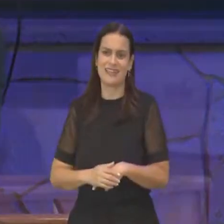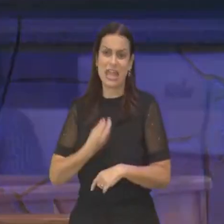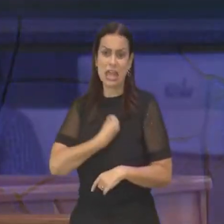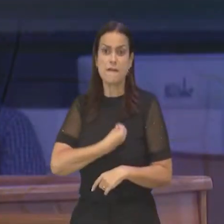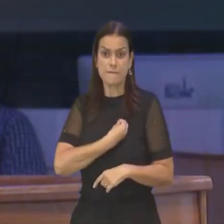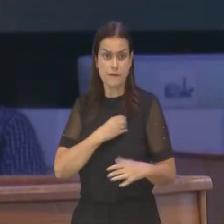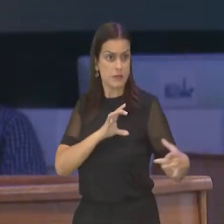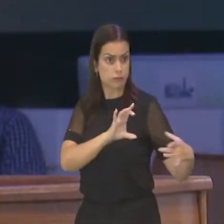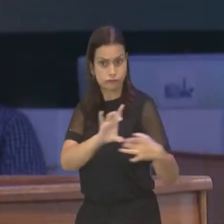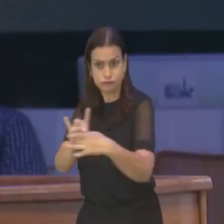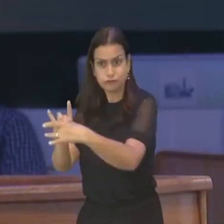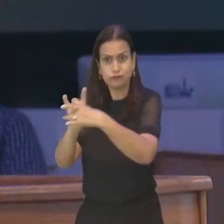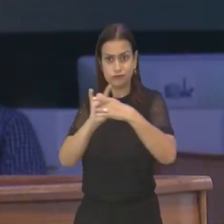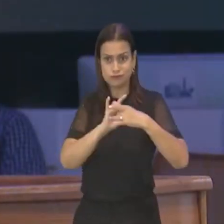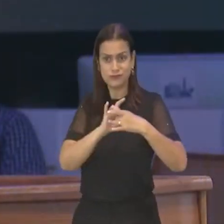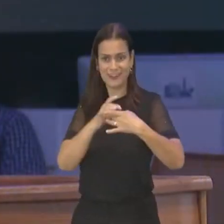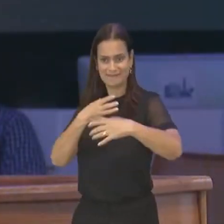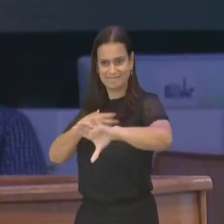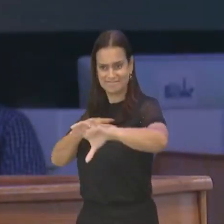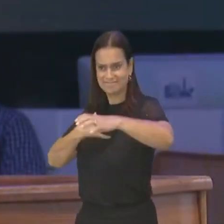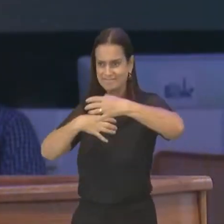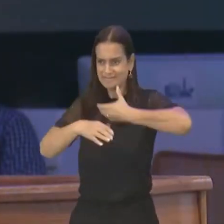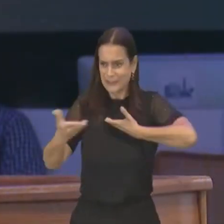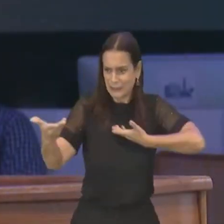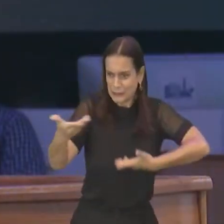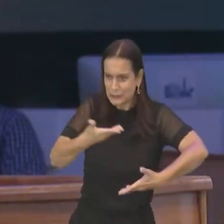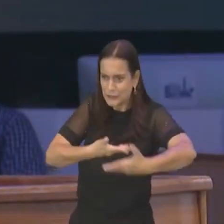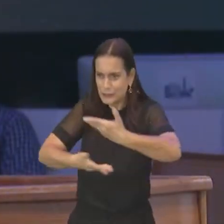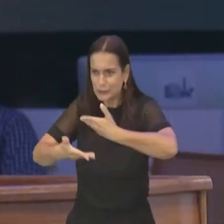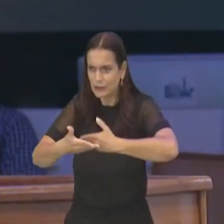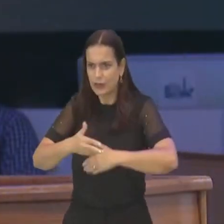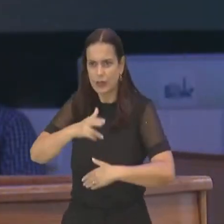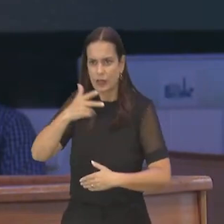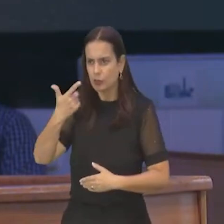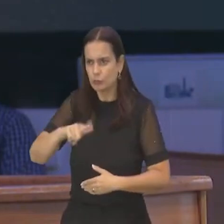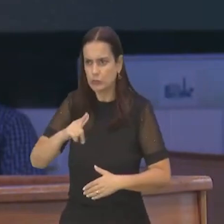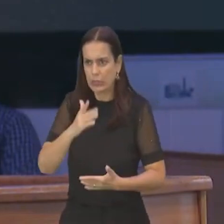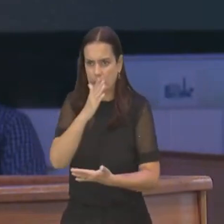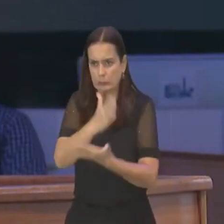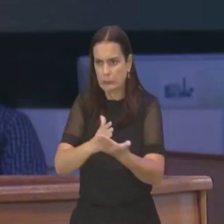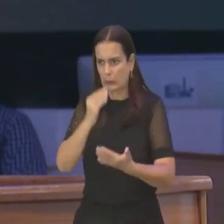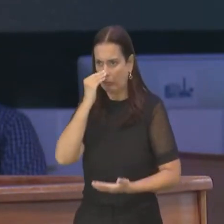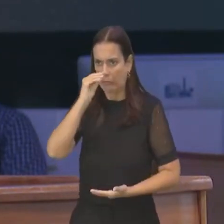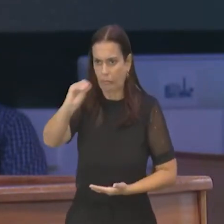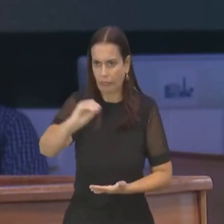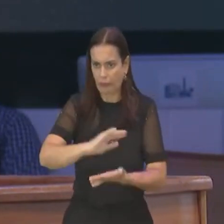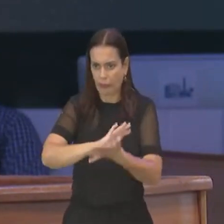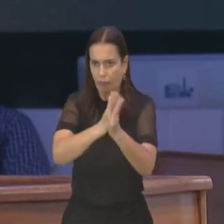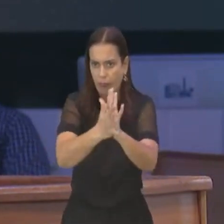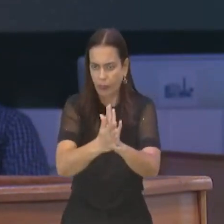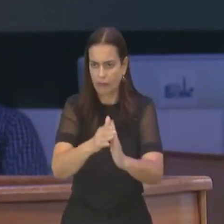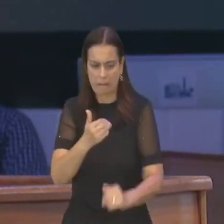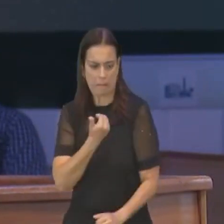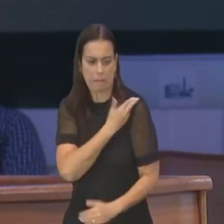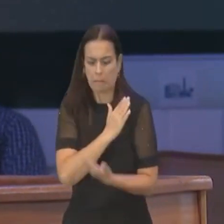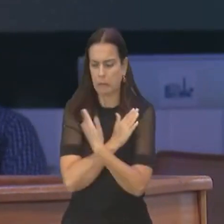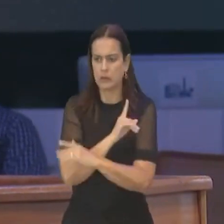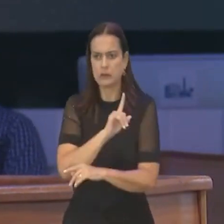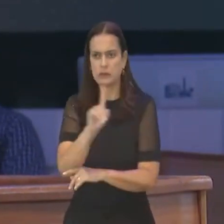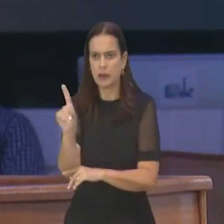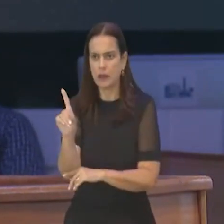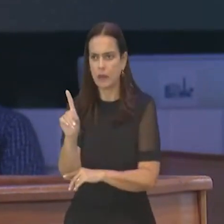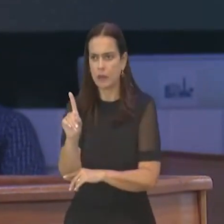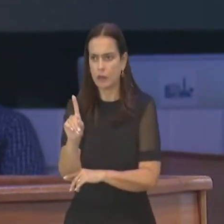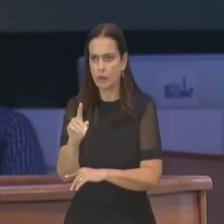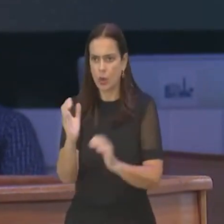em comunhão uns com os outros, quando não há divisão, quando não há partidarismo,